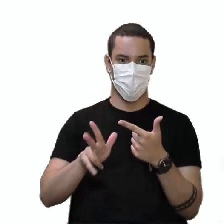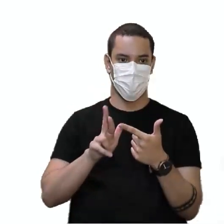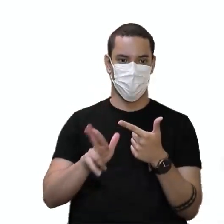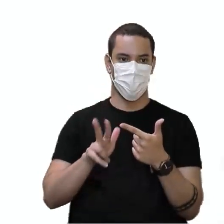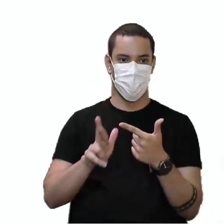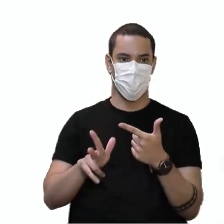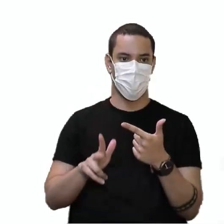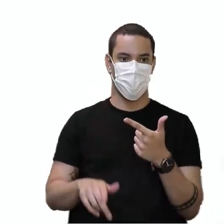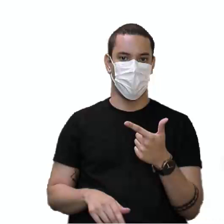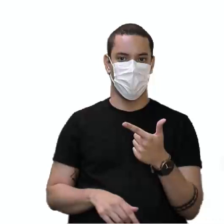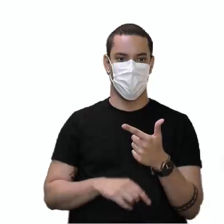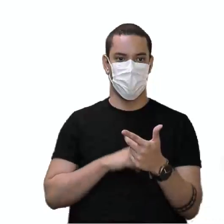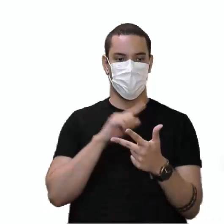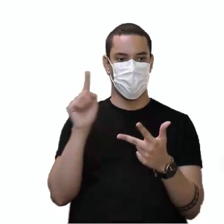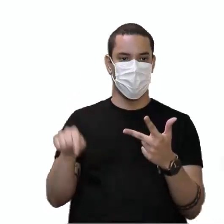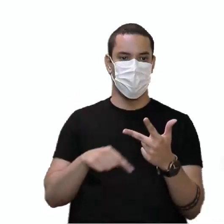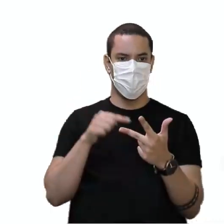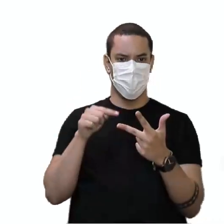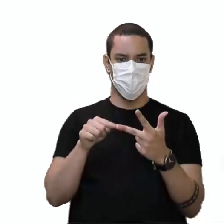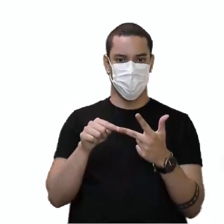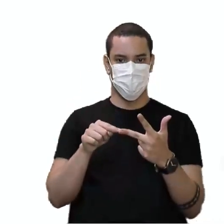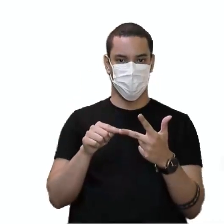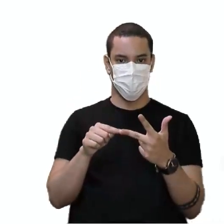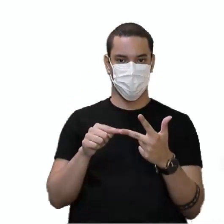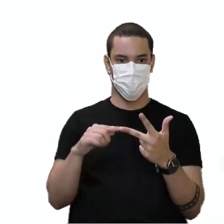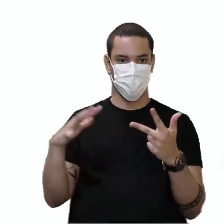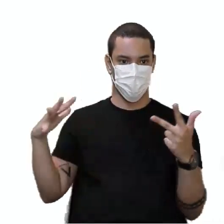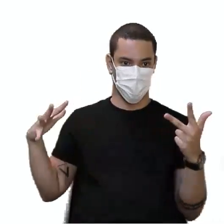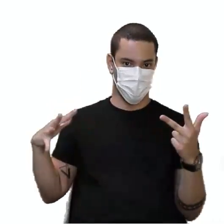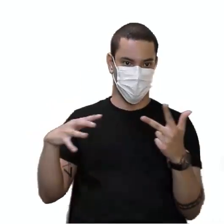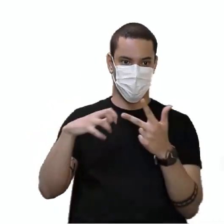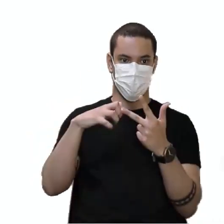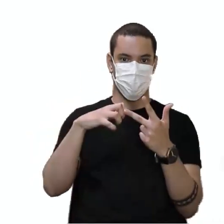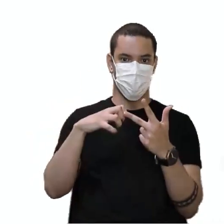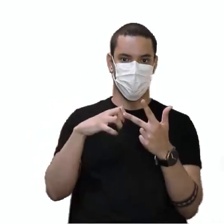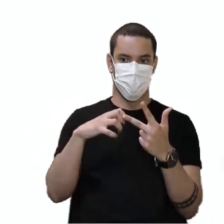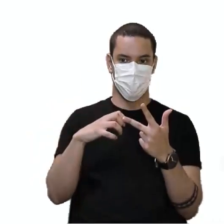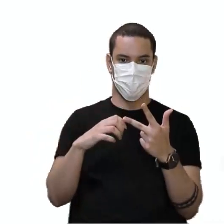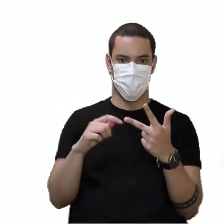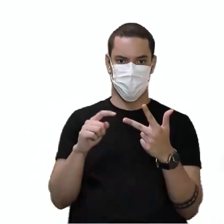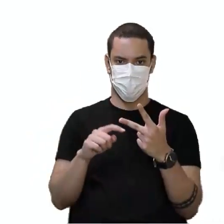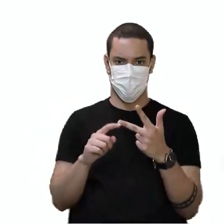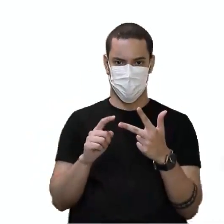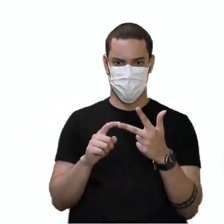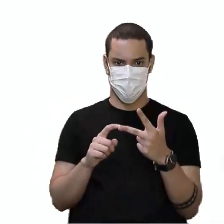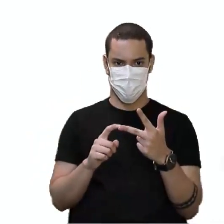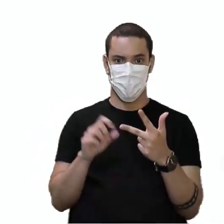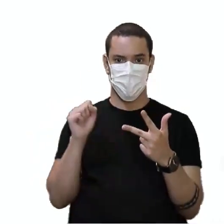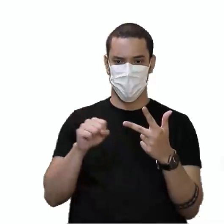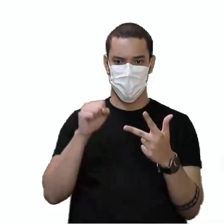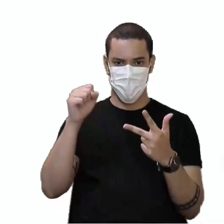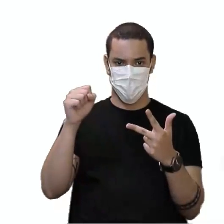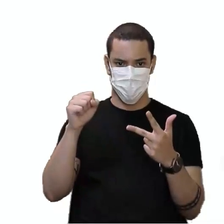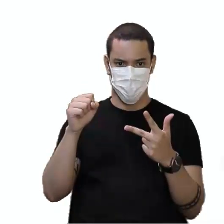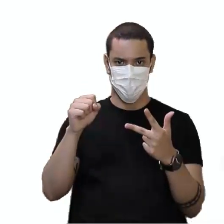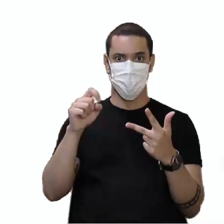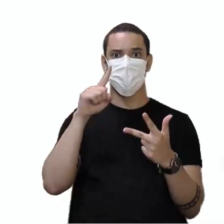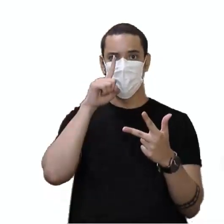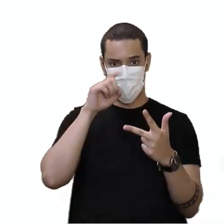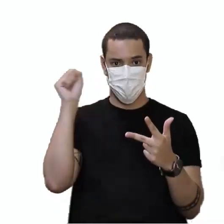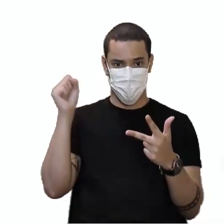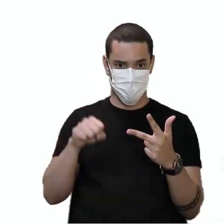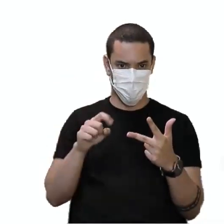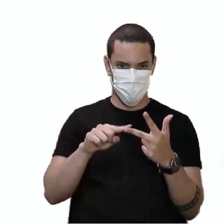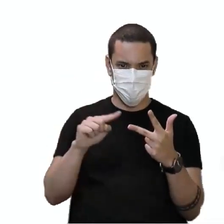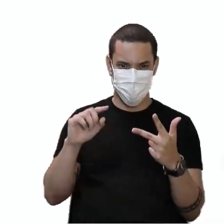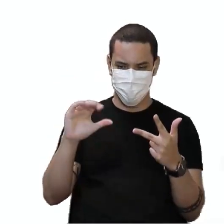mar. Also no. Ele se recuperou de um acidente ao escalar um vulcão muito perigoso. Ele escalou. Era perigoso,